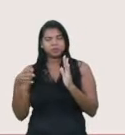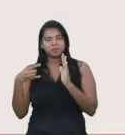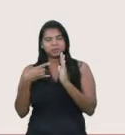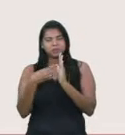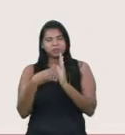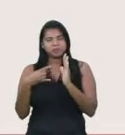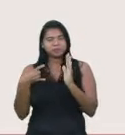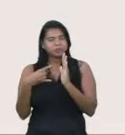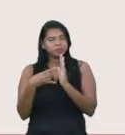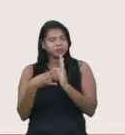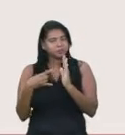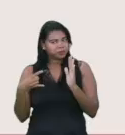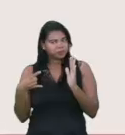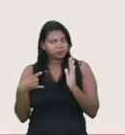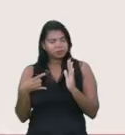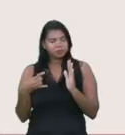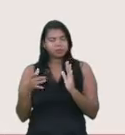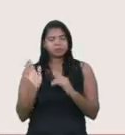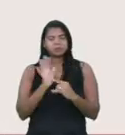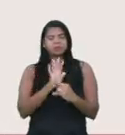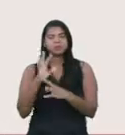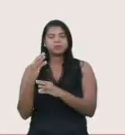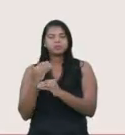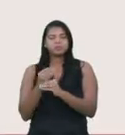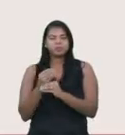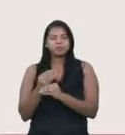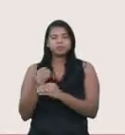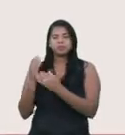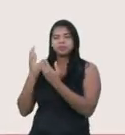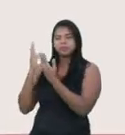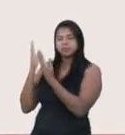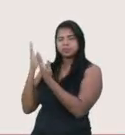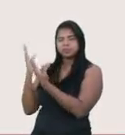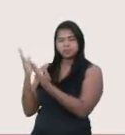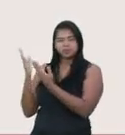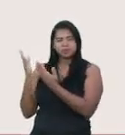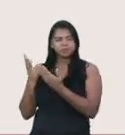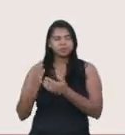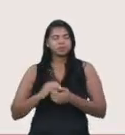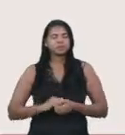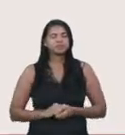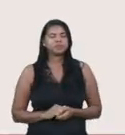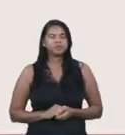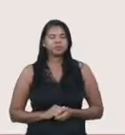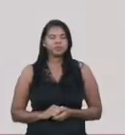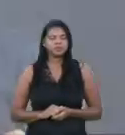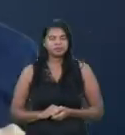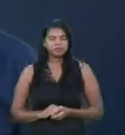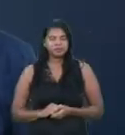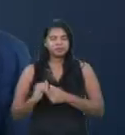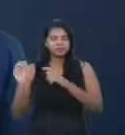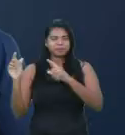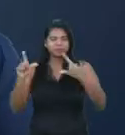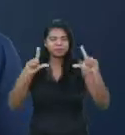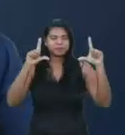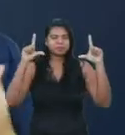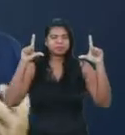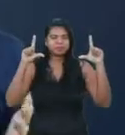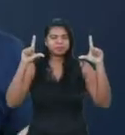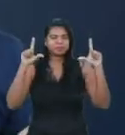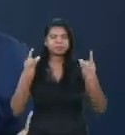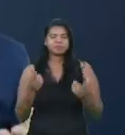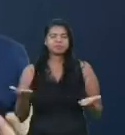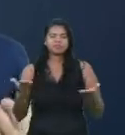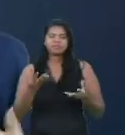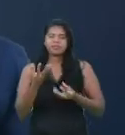que não são naturais, o que nós chamamos de ímãs artificiais. Robertão, me bota nessa tela aí, Robertão. Então, como